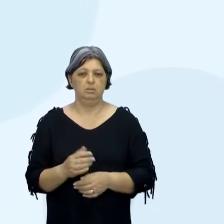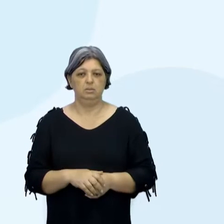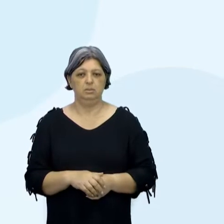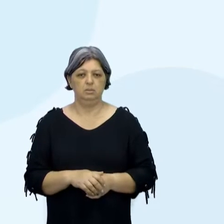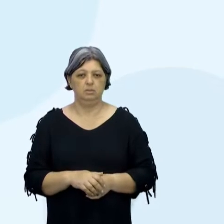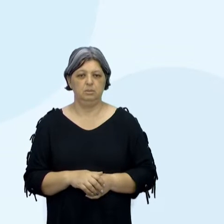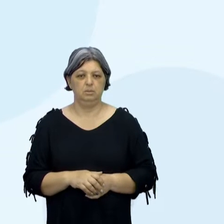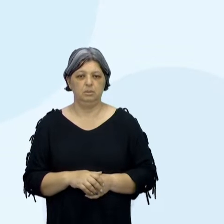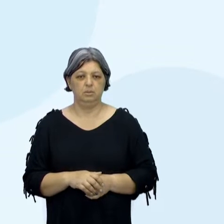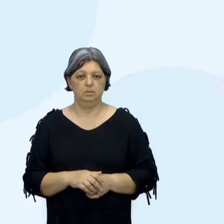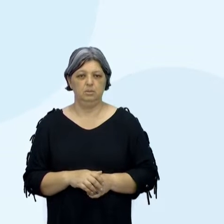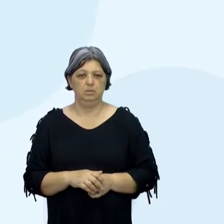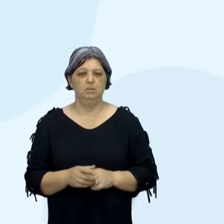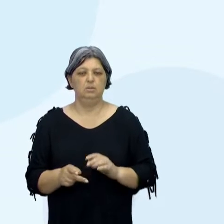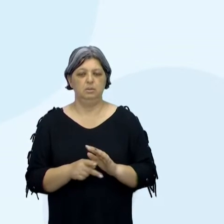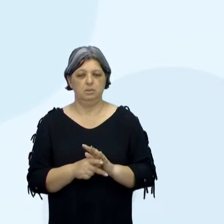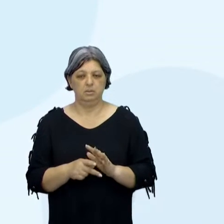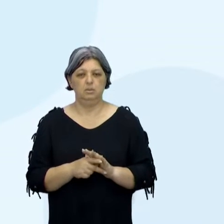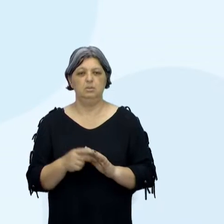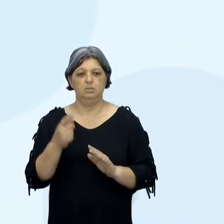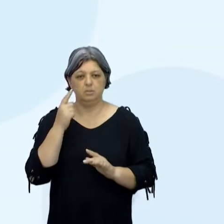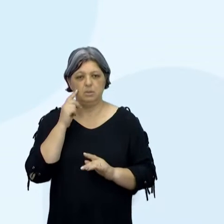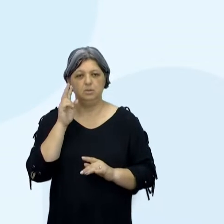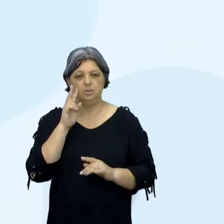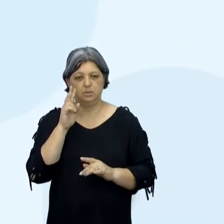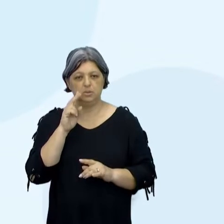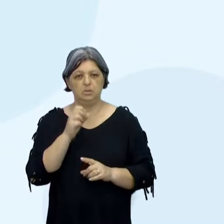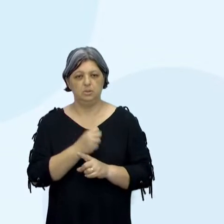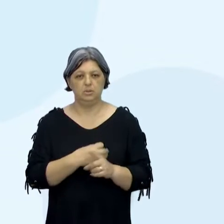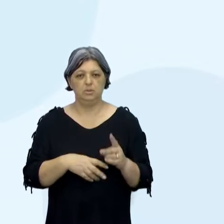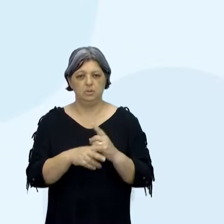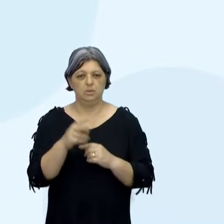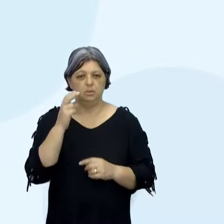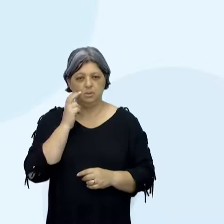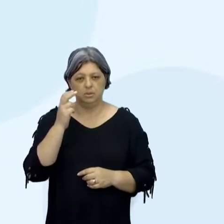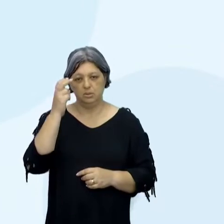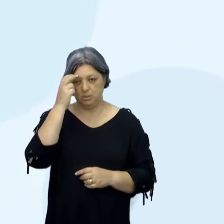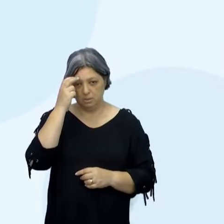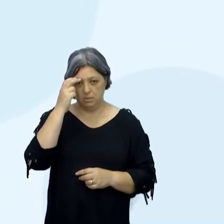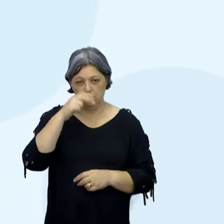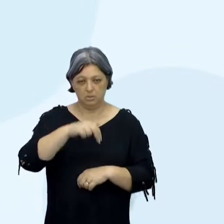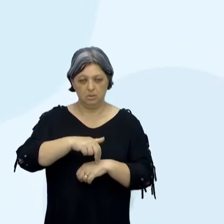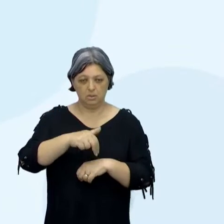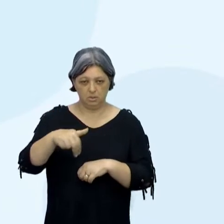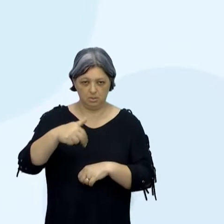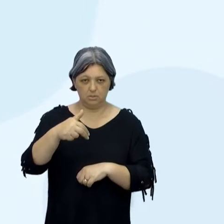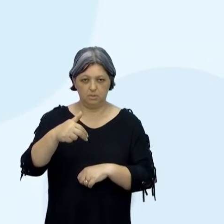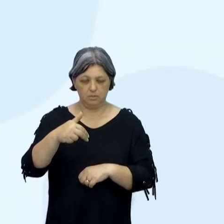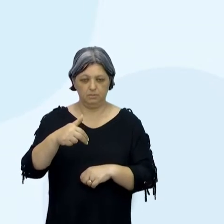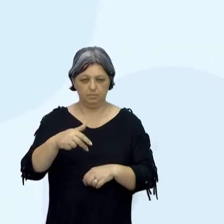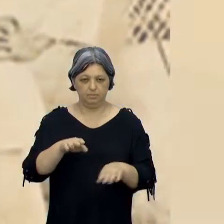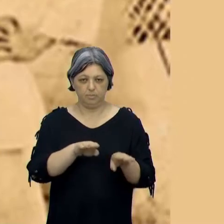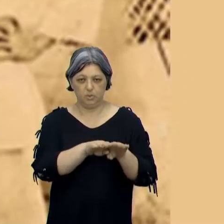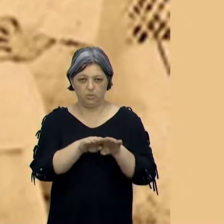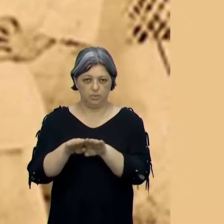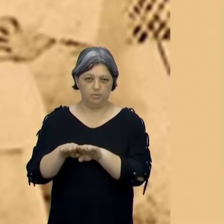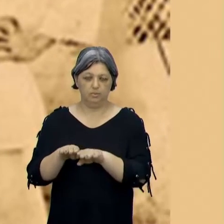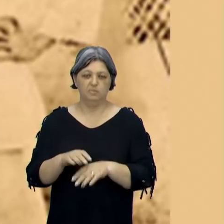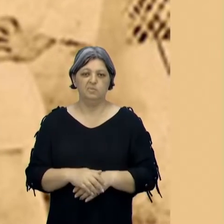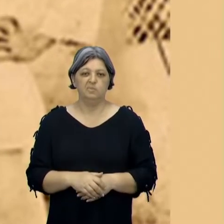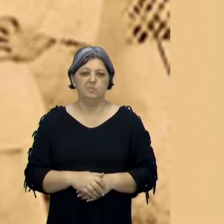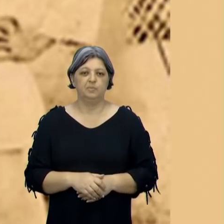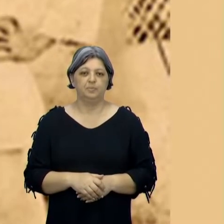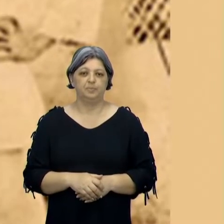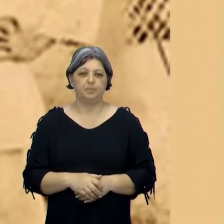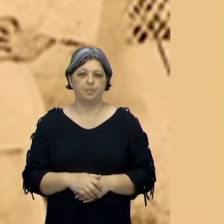em semelhanças de língua, história, cultura, sociedade, nação em comum. Pessoal, pode voltar em mim um